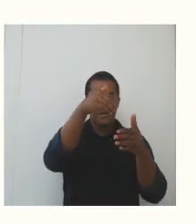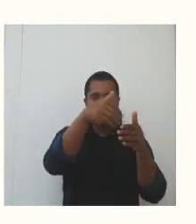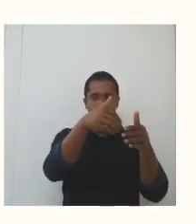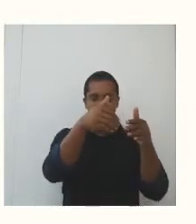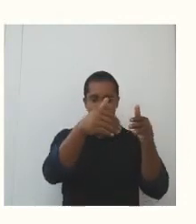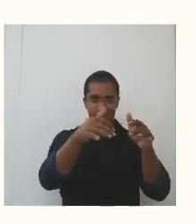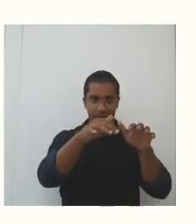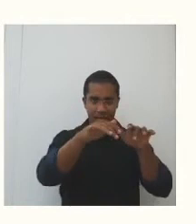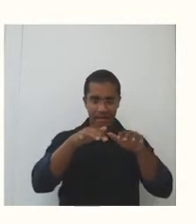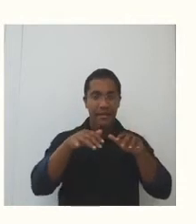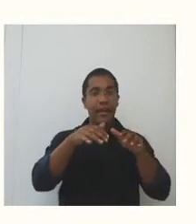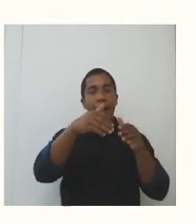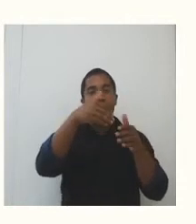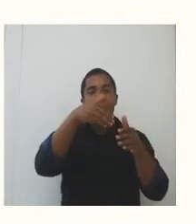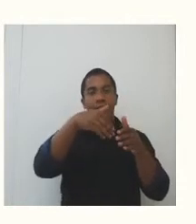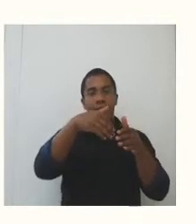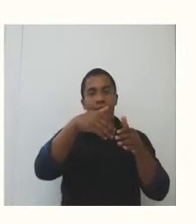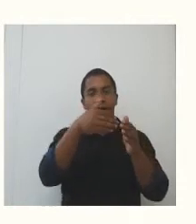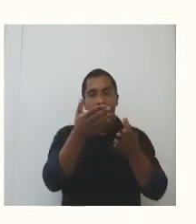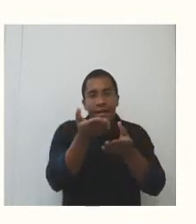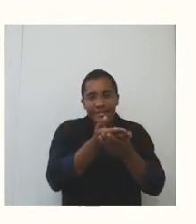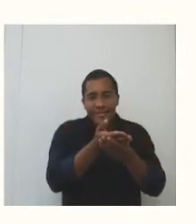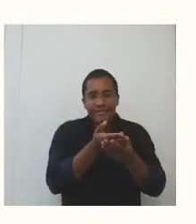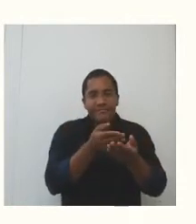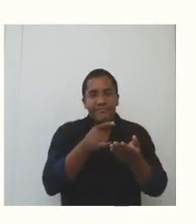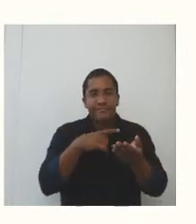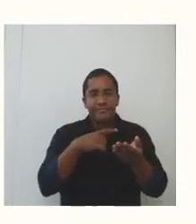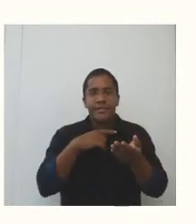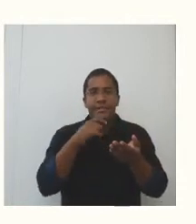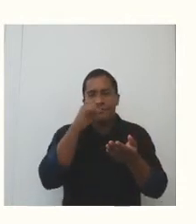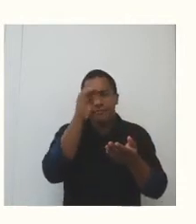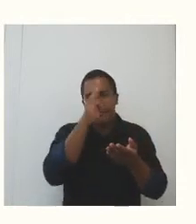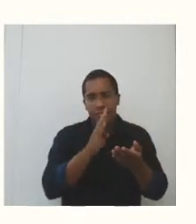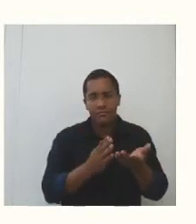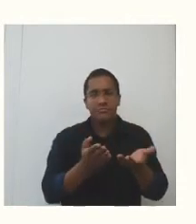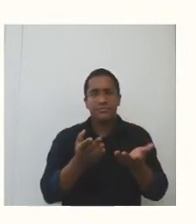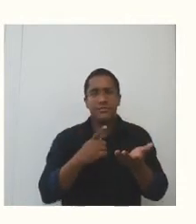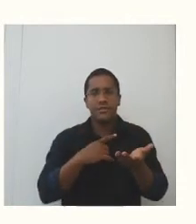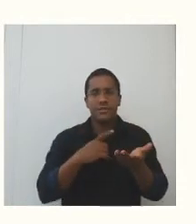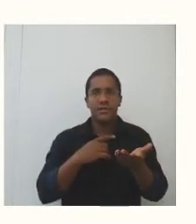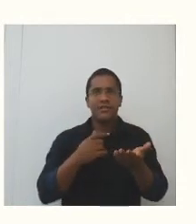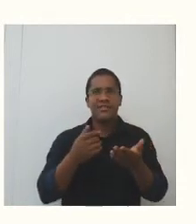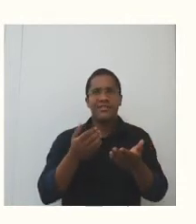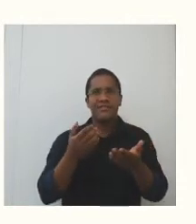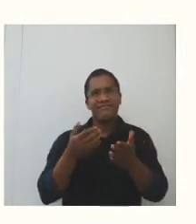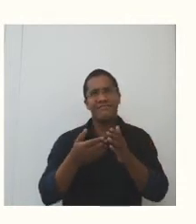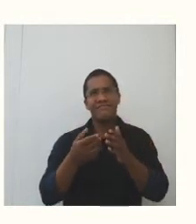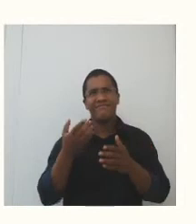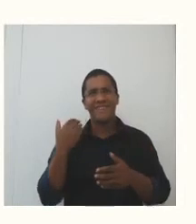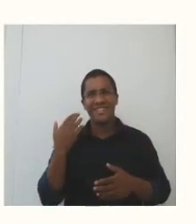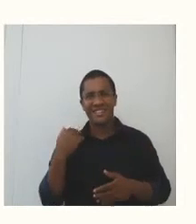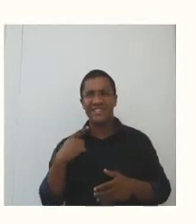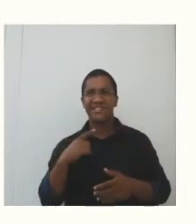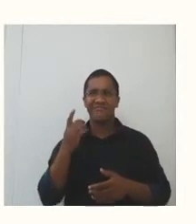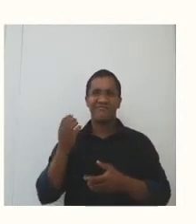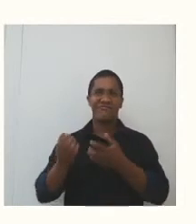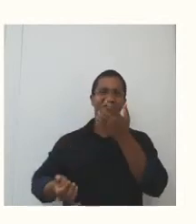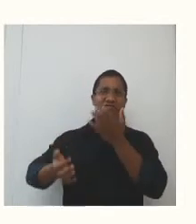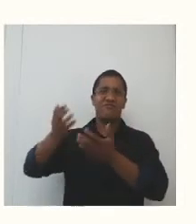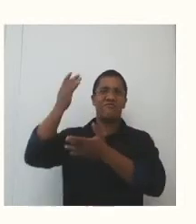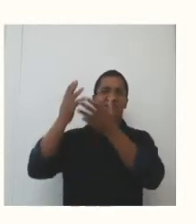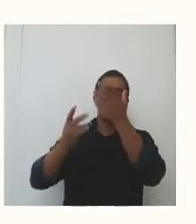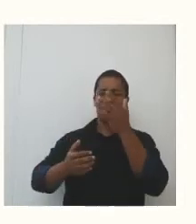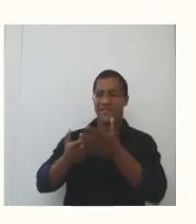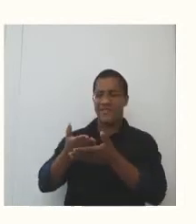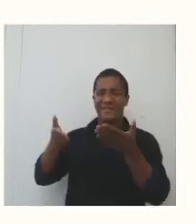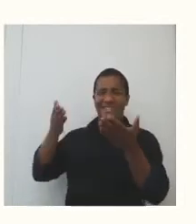Nacional, tivemos a Biblioteca Nacional, linda biblioteca, que uma pena, né? Recentemente aí passou por um incêndio e perdemos,